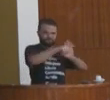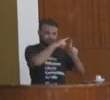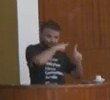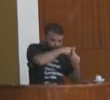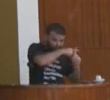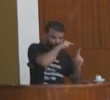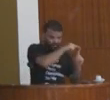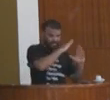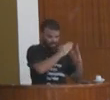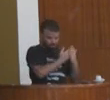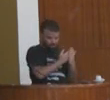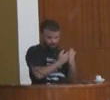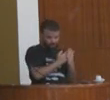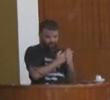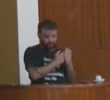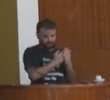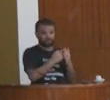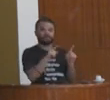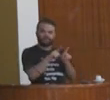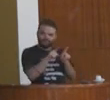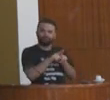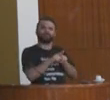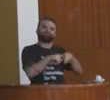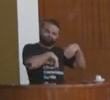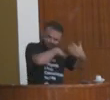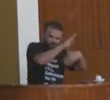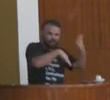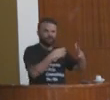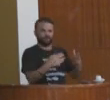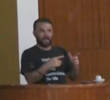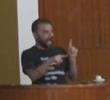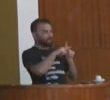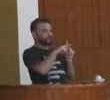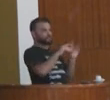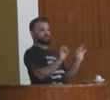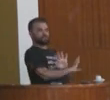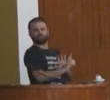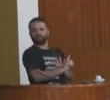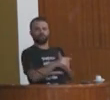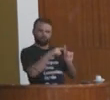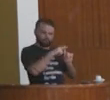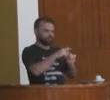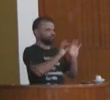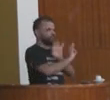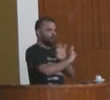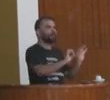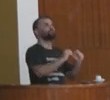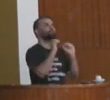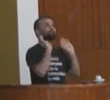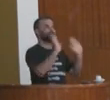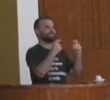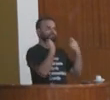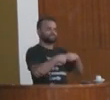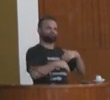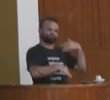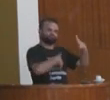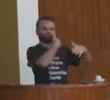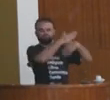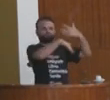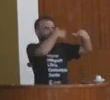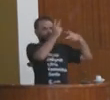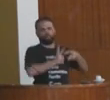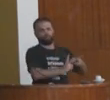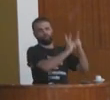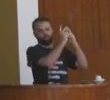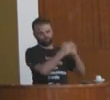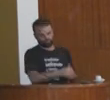desenvolvimento, sempre em prol, né, de fazer o melhor chegar, não só de políticas públicas, mas sim como força do Estado para esses processos que ainda